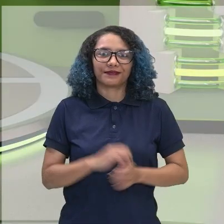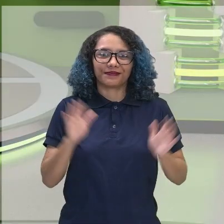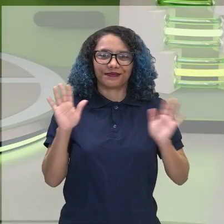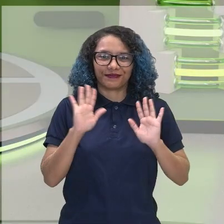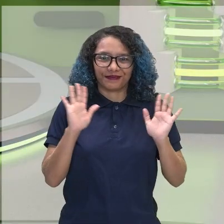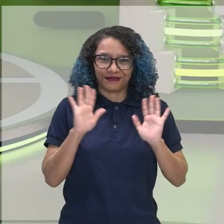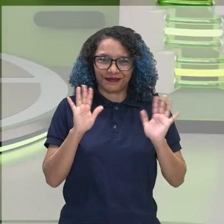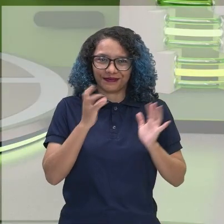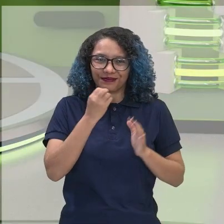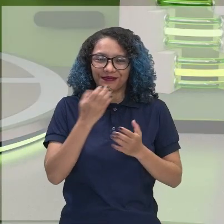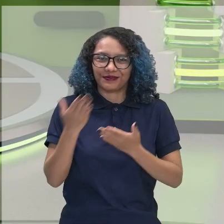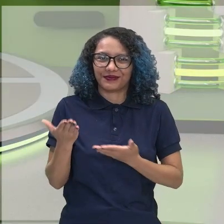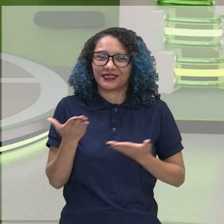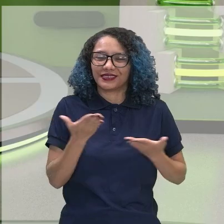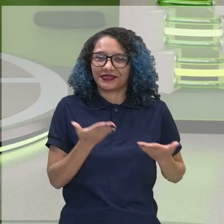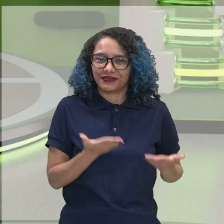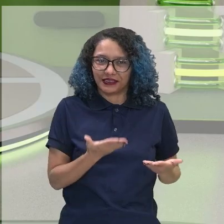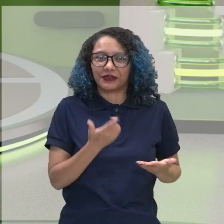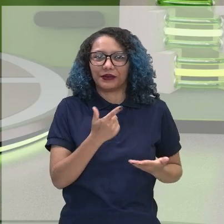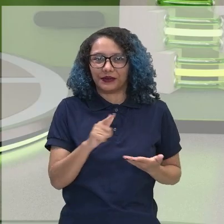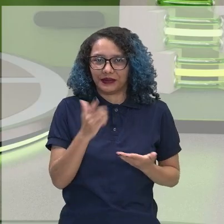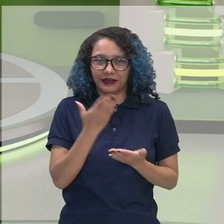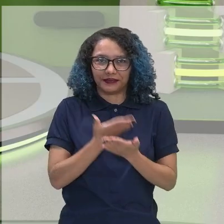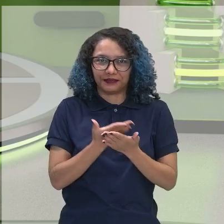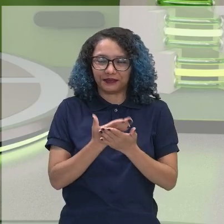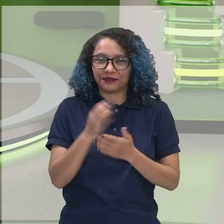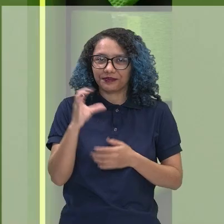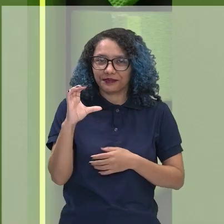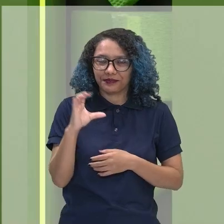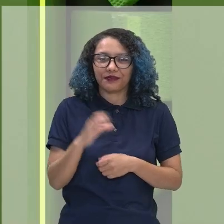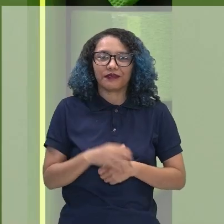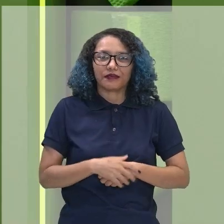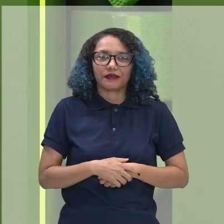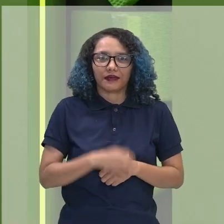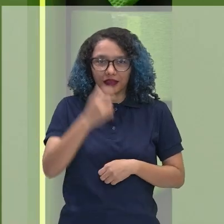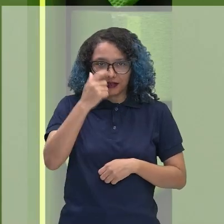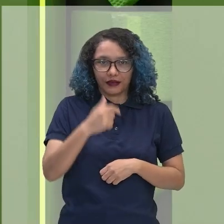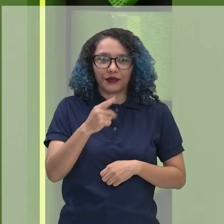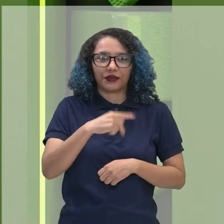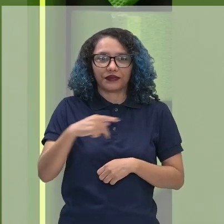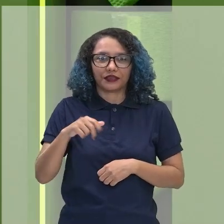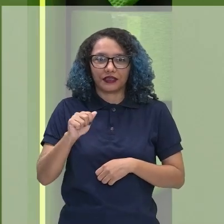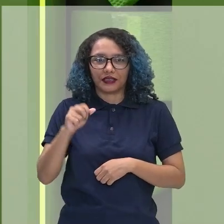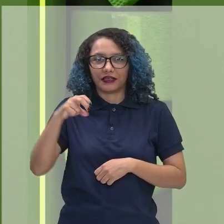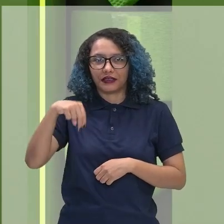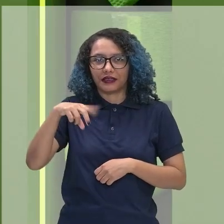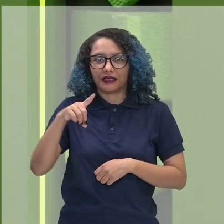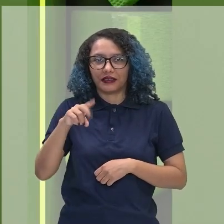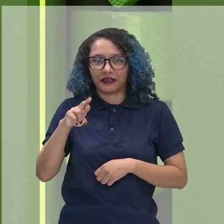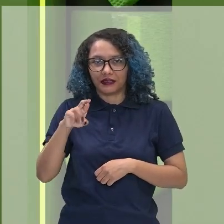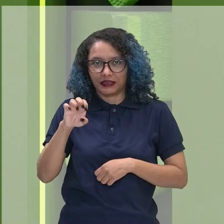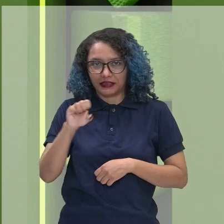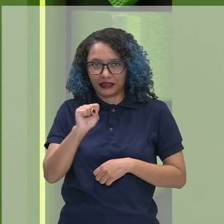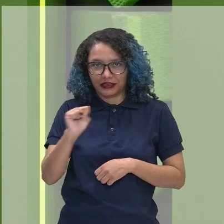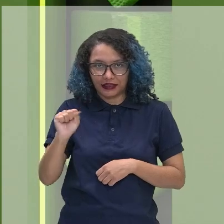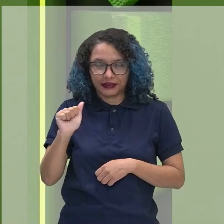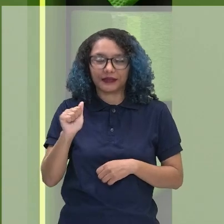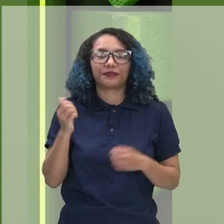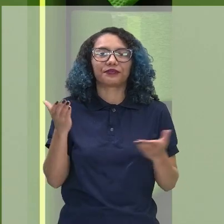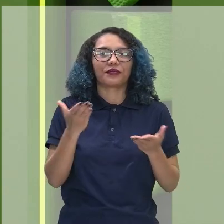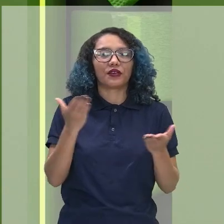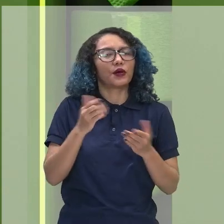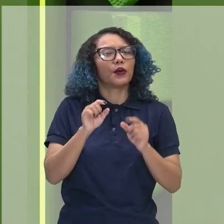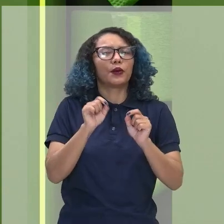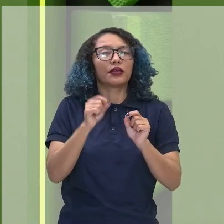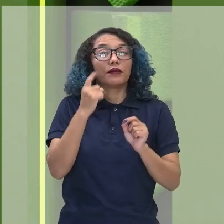Olá, alunos, sejam muito bem-vindos a mais uma aula de ciências. Eu sou a professora Andressa Primavera. Nesse momento, vamos